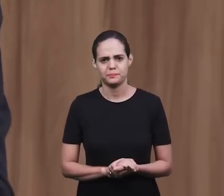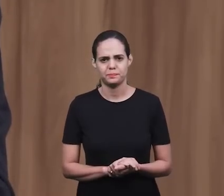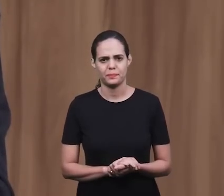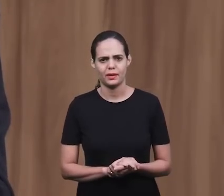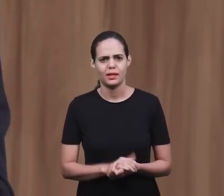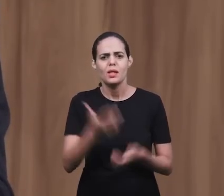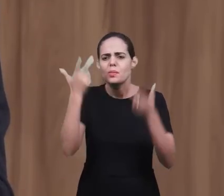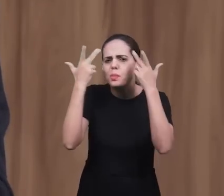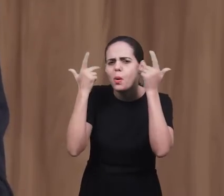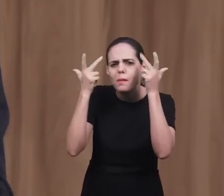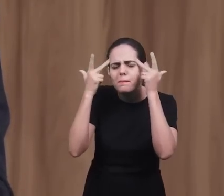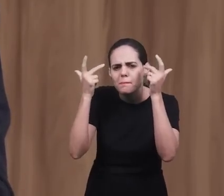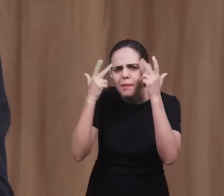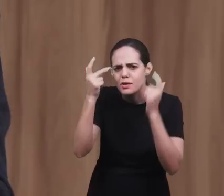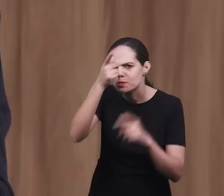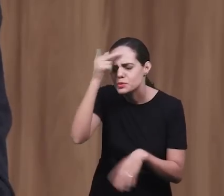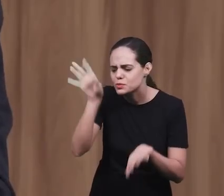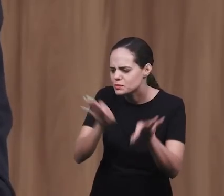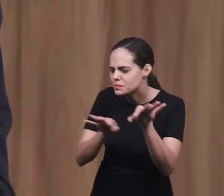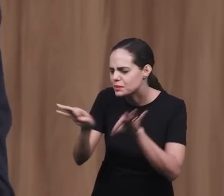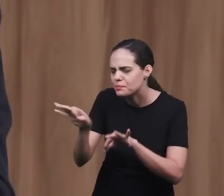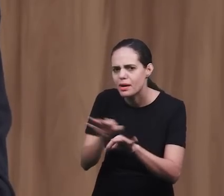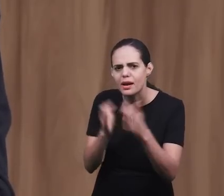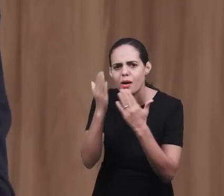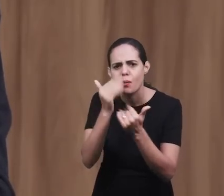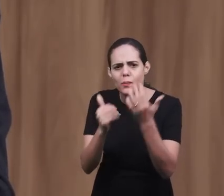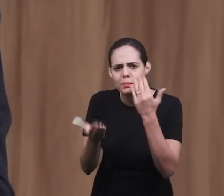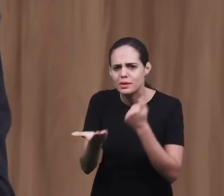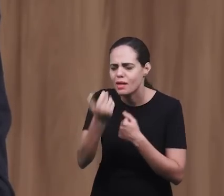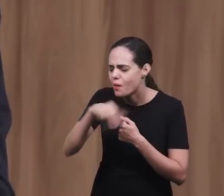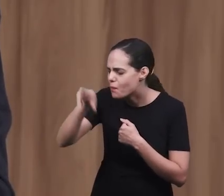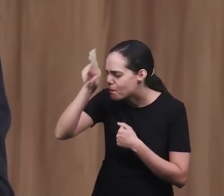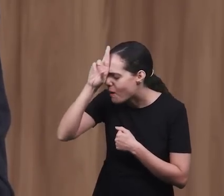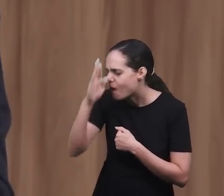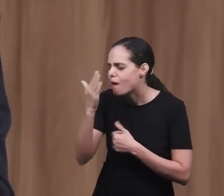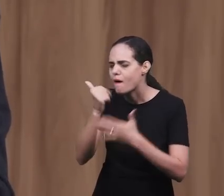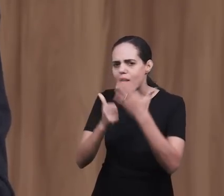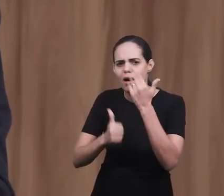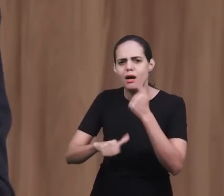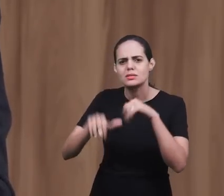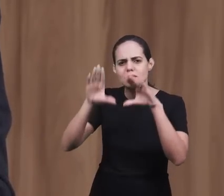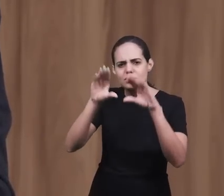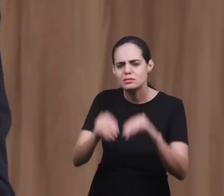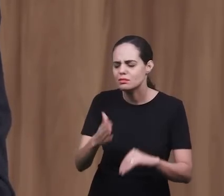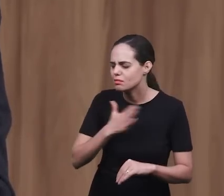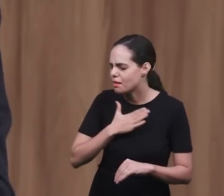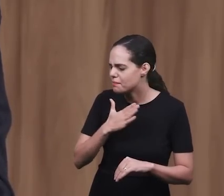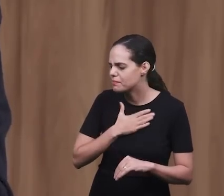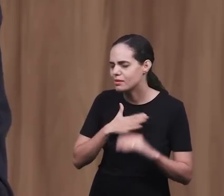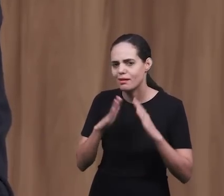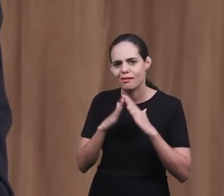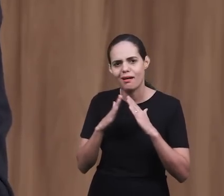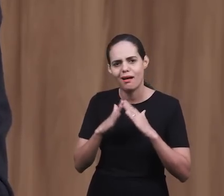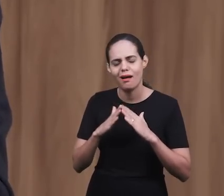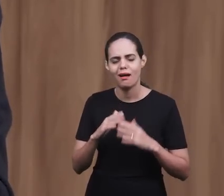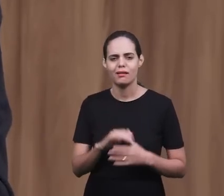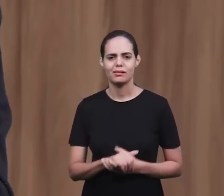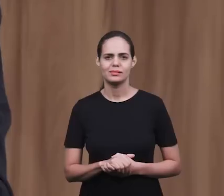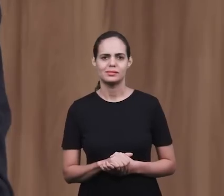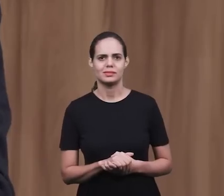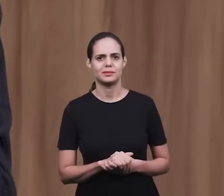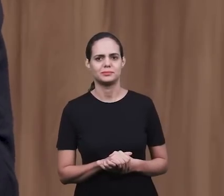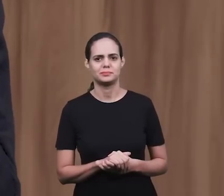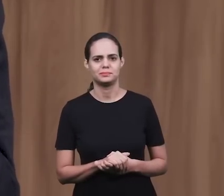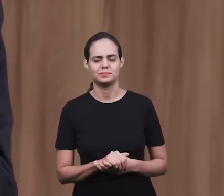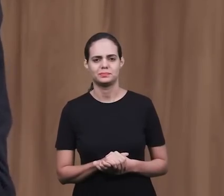casa, o outro janta na minha casa. E era muito natural isso acontecer. Aí, o que acontecia? Quando se tratava